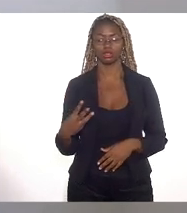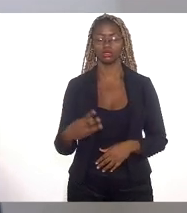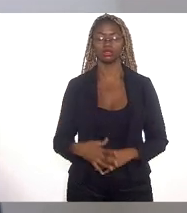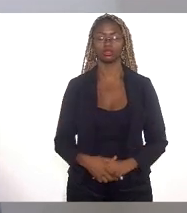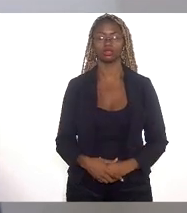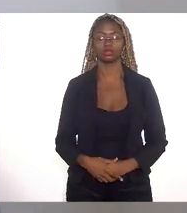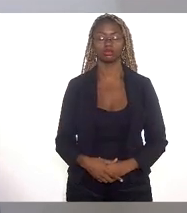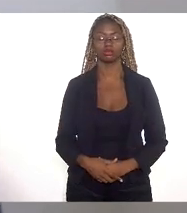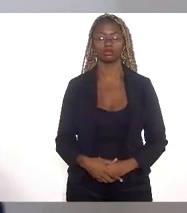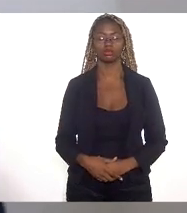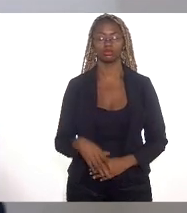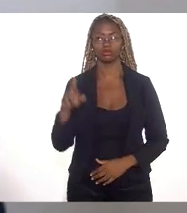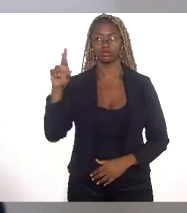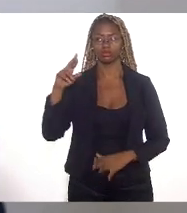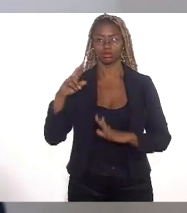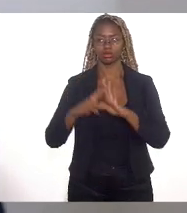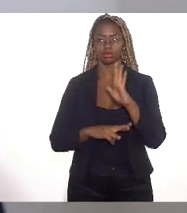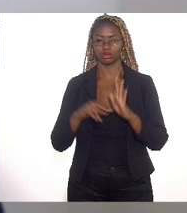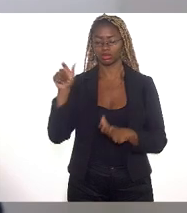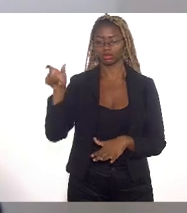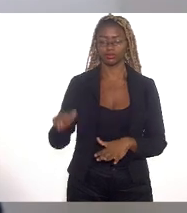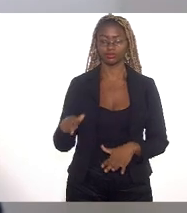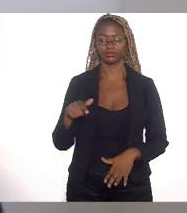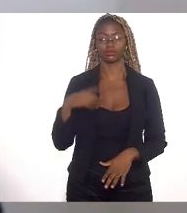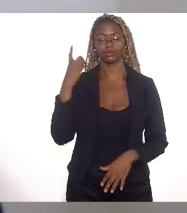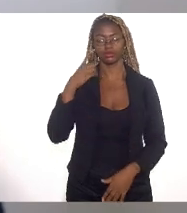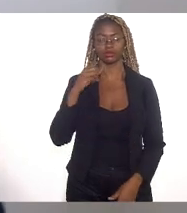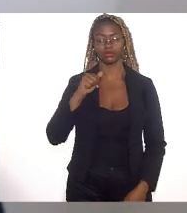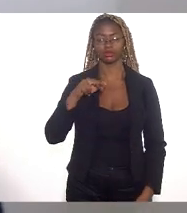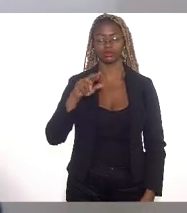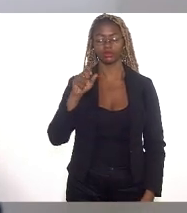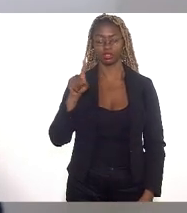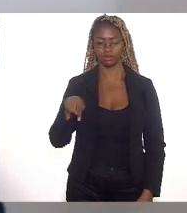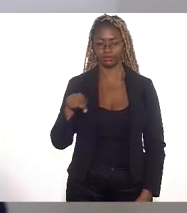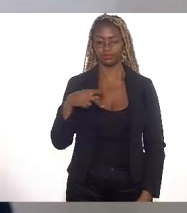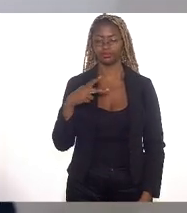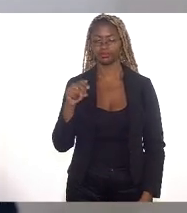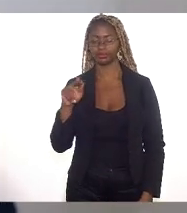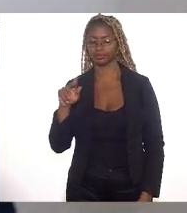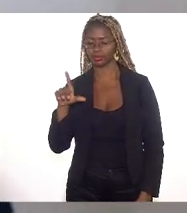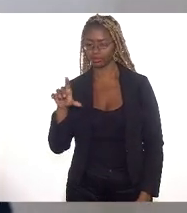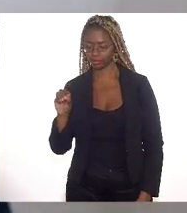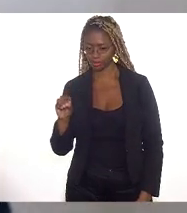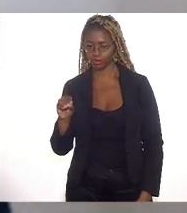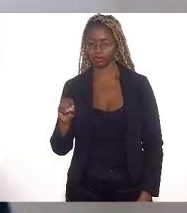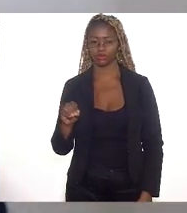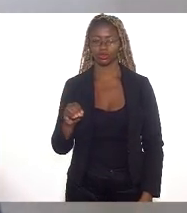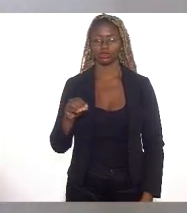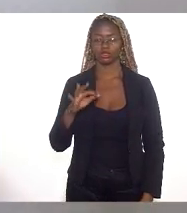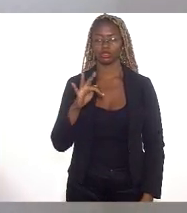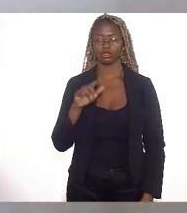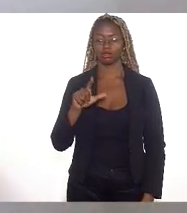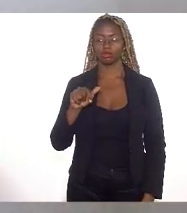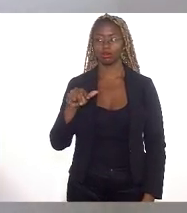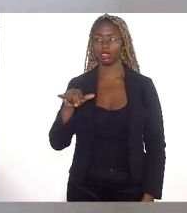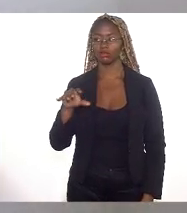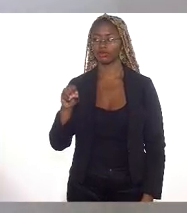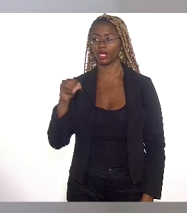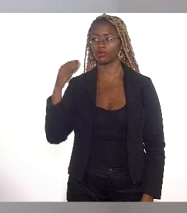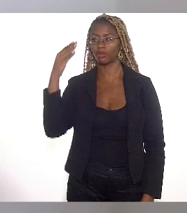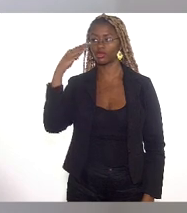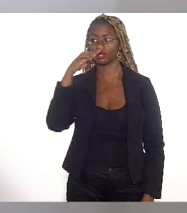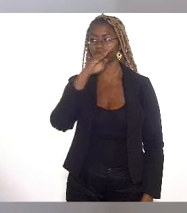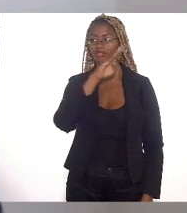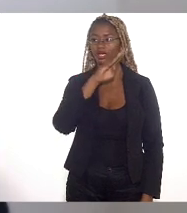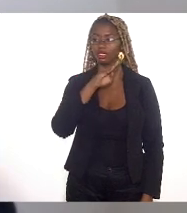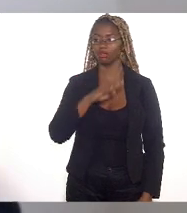Civil. Relatores deputados André Lazzaroni, Paulo Ramos, relator do vencido, Flávio Bolsonaro e Márcio Pacheco. Pendendo